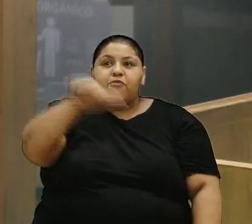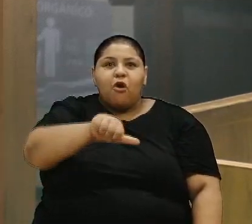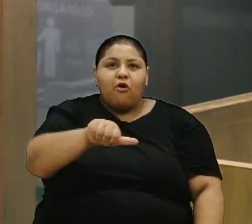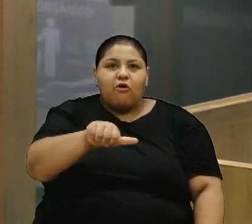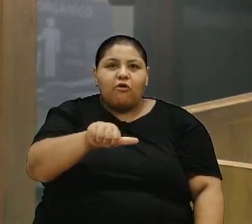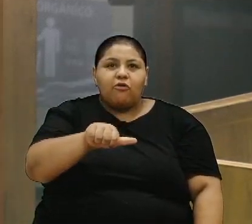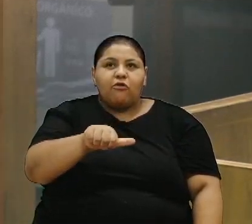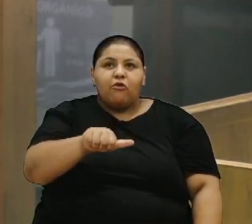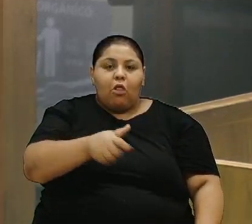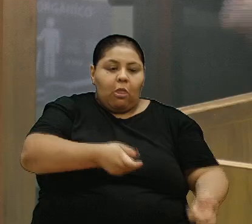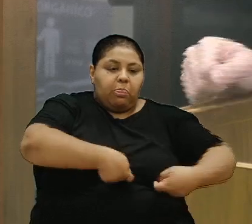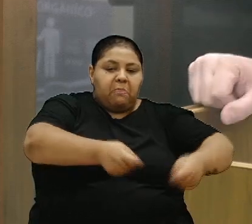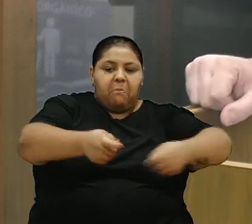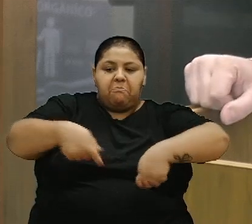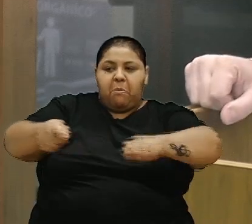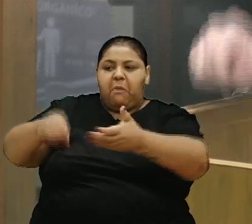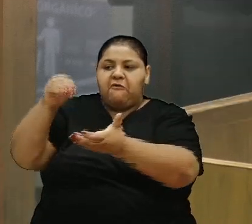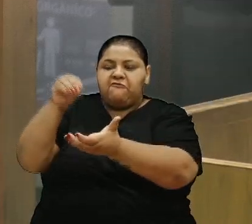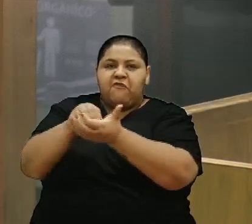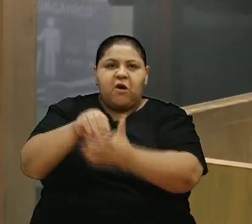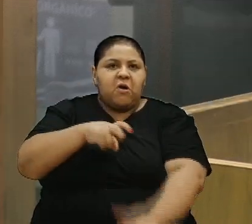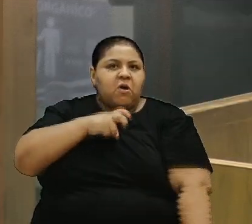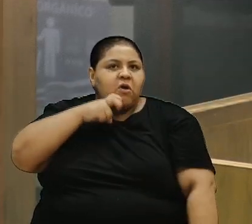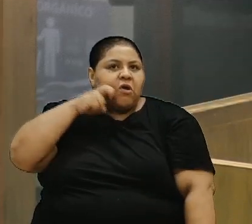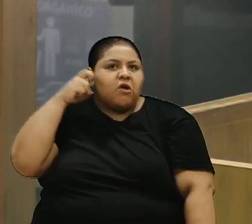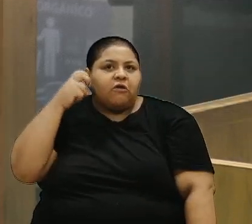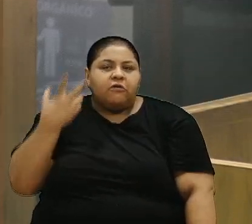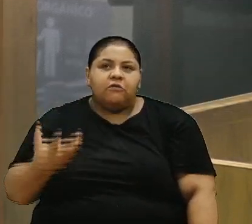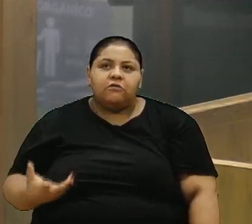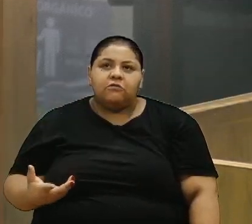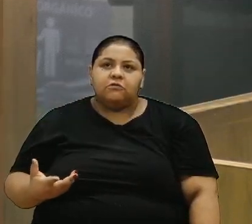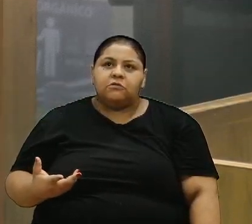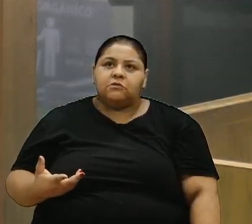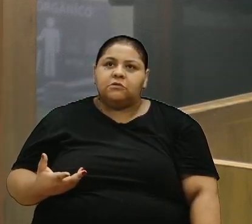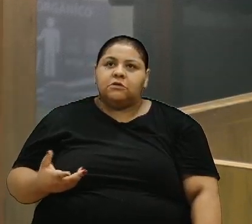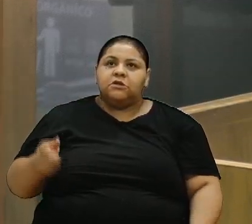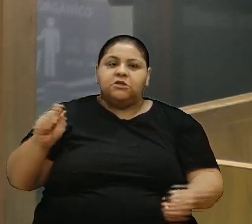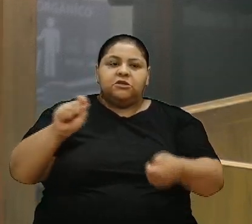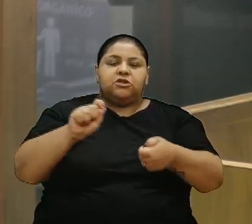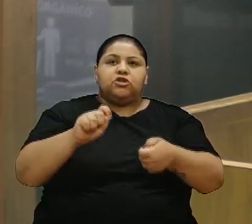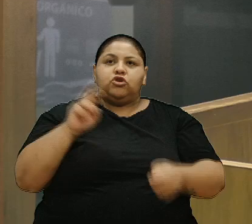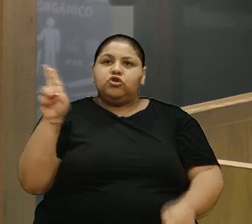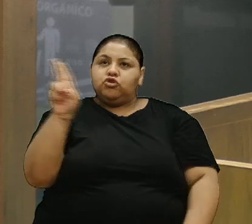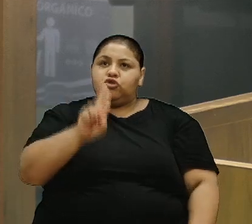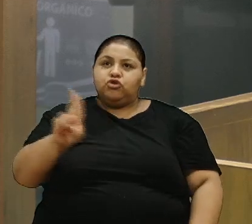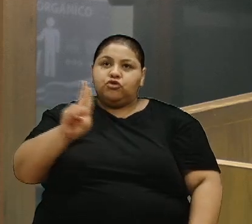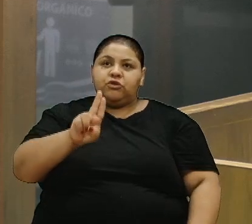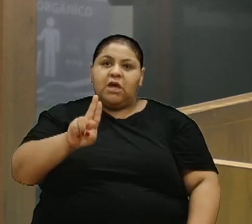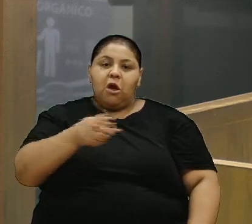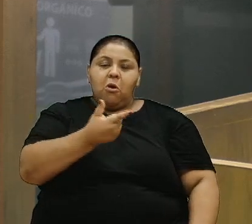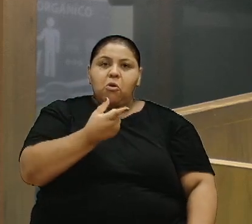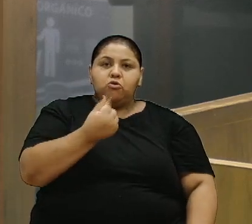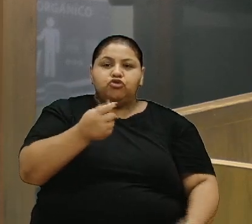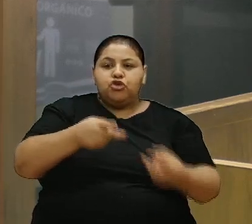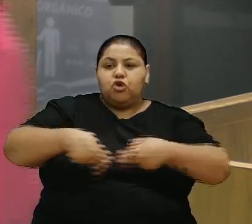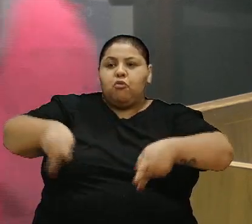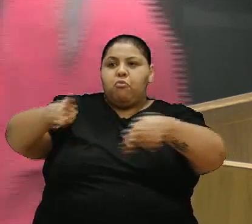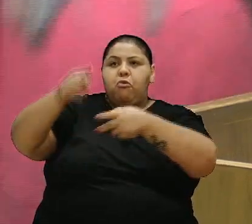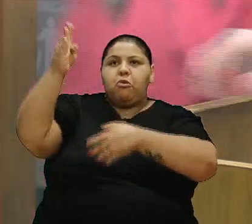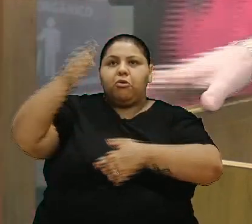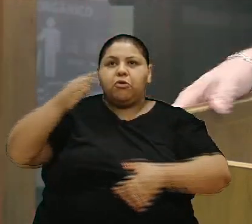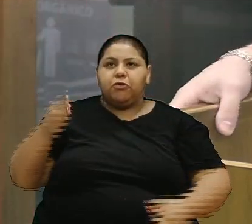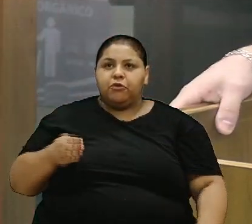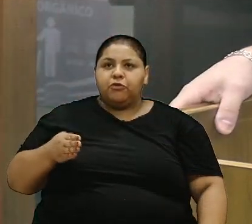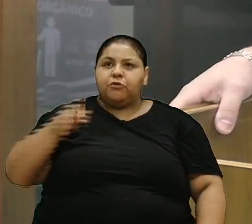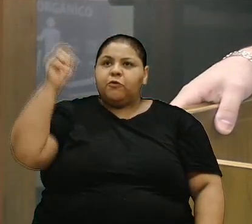pela gastança e pela falta de vergonha e sem vergonhice de fazer farra com o dinheiro público do brasileiro. O